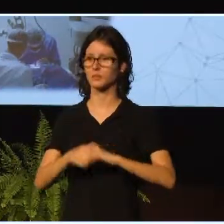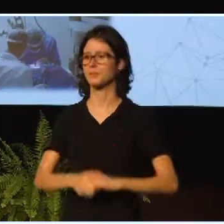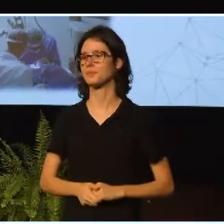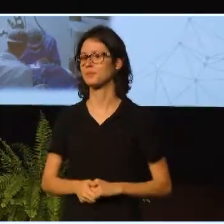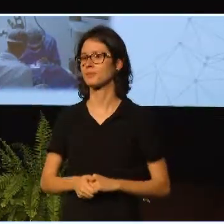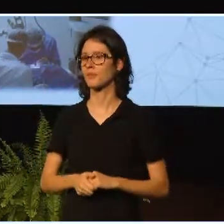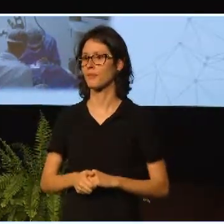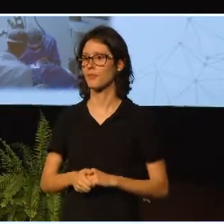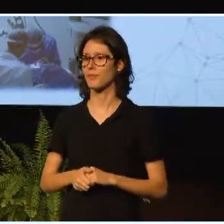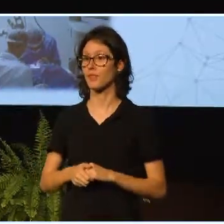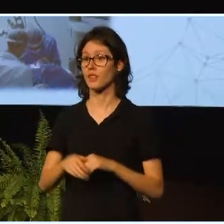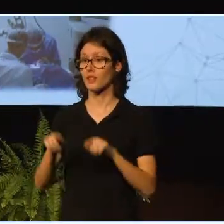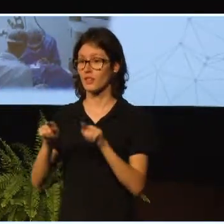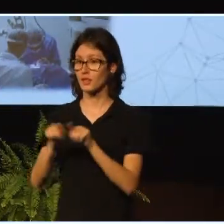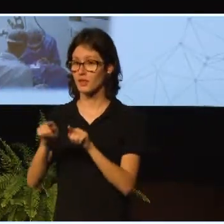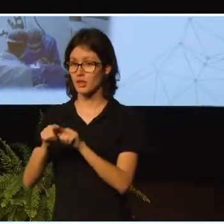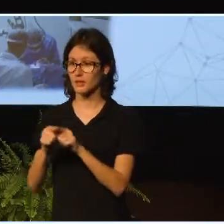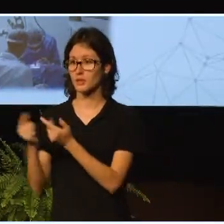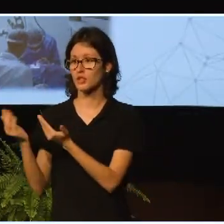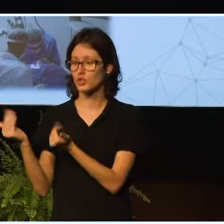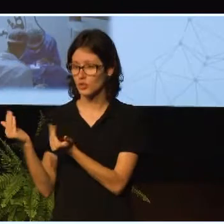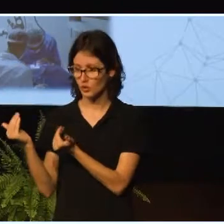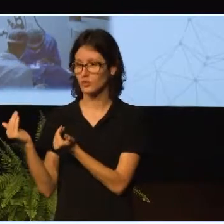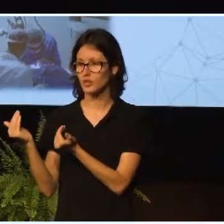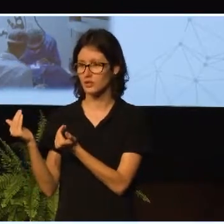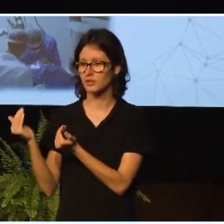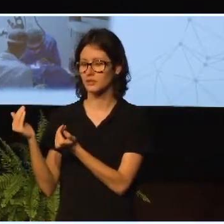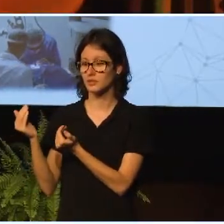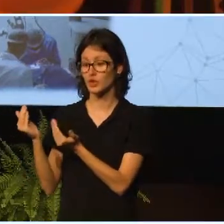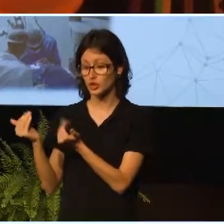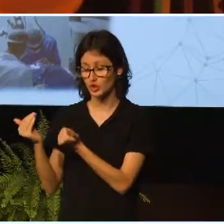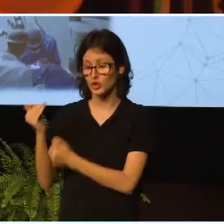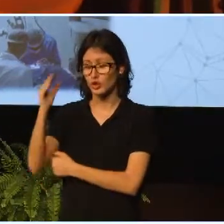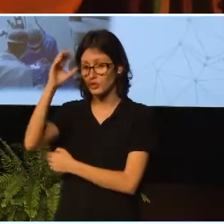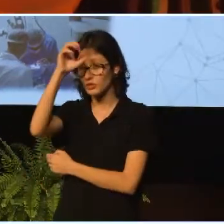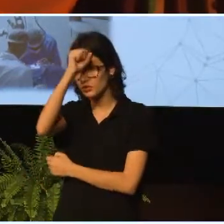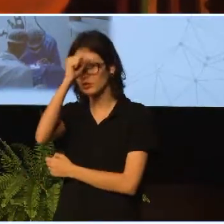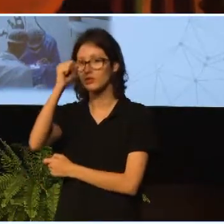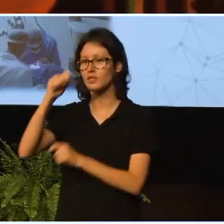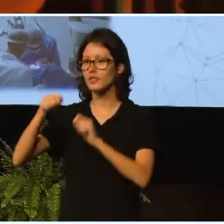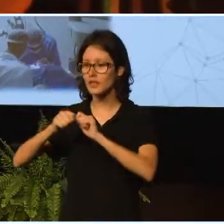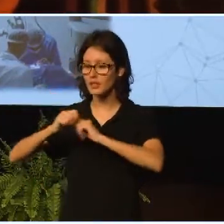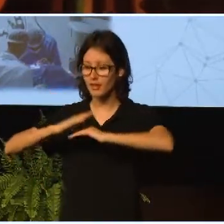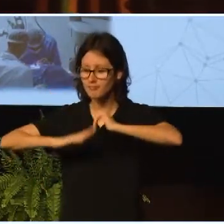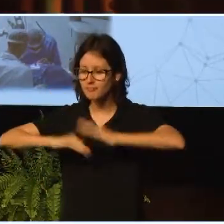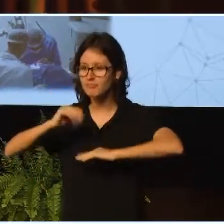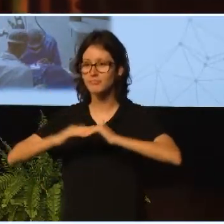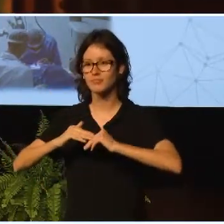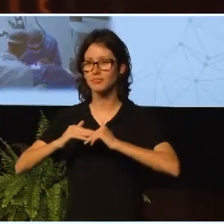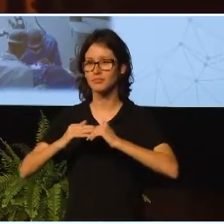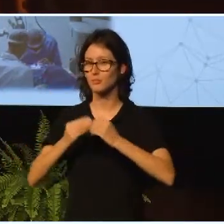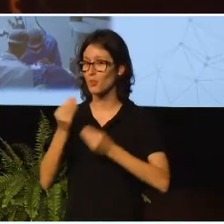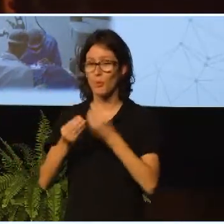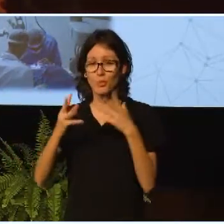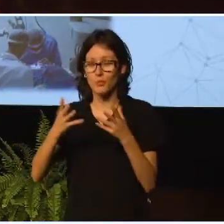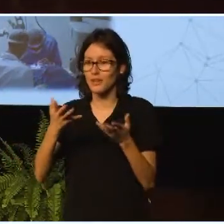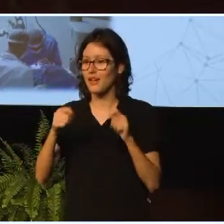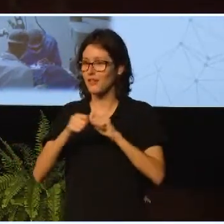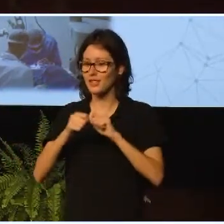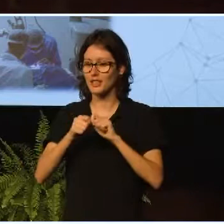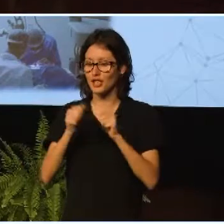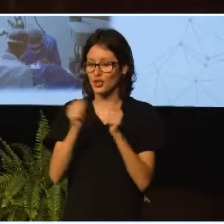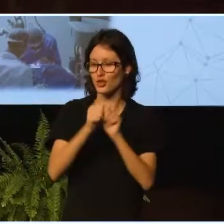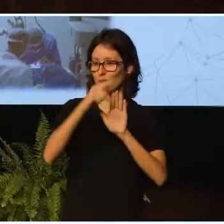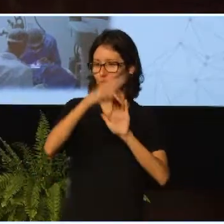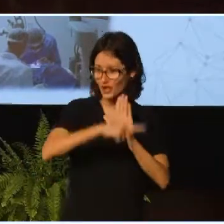Com os jovens, eles aprendem fazendo, como todos gostam de fazer, com